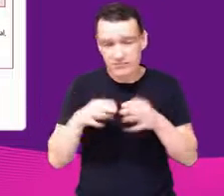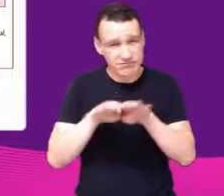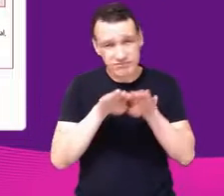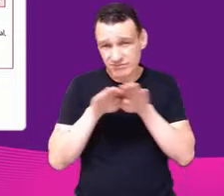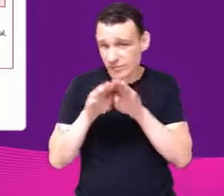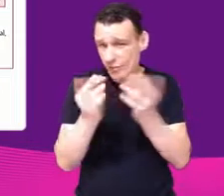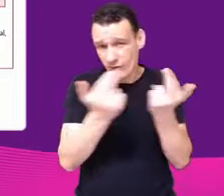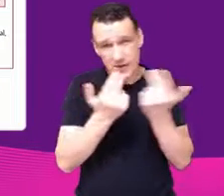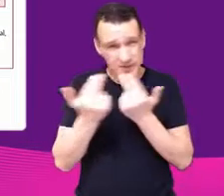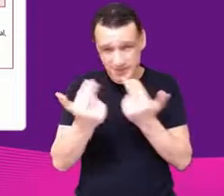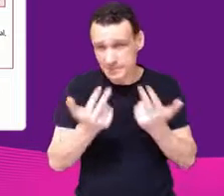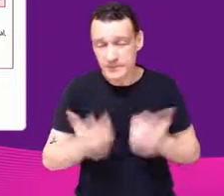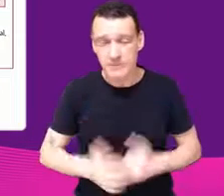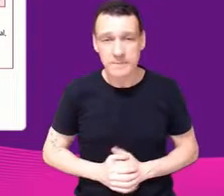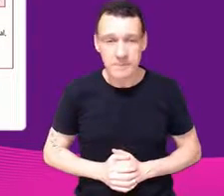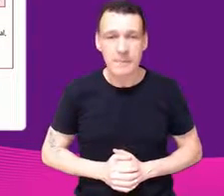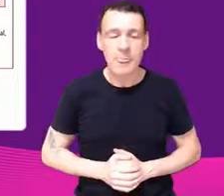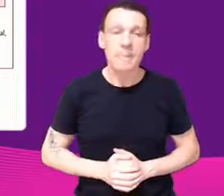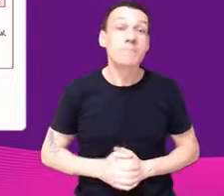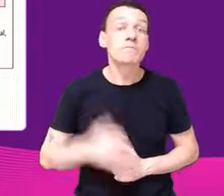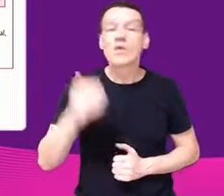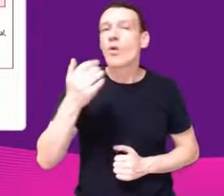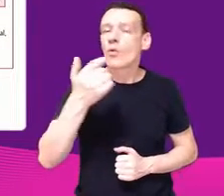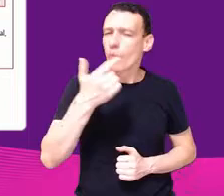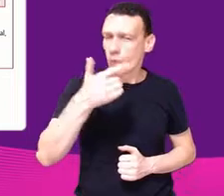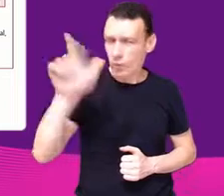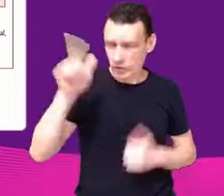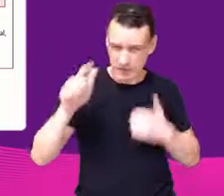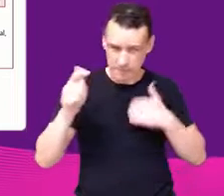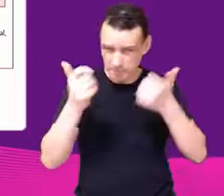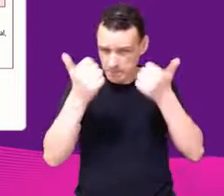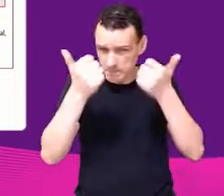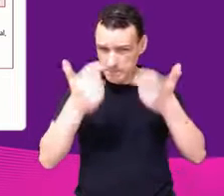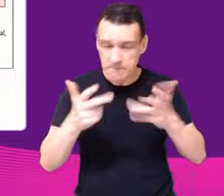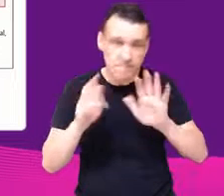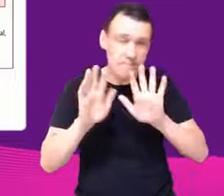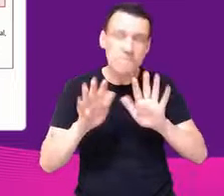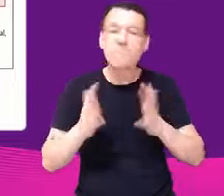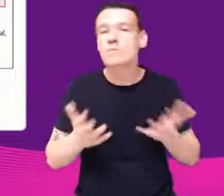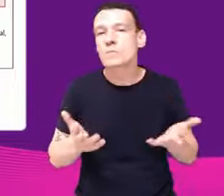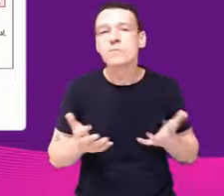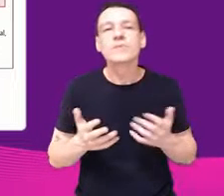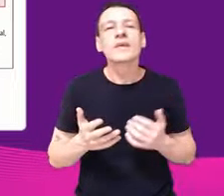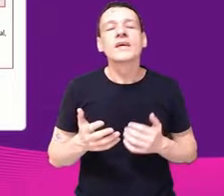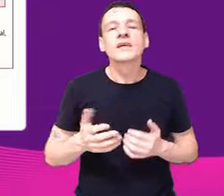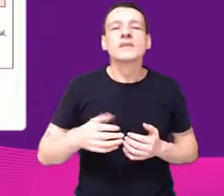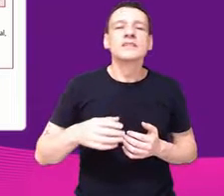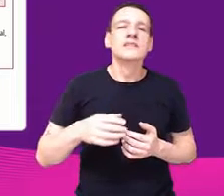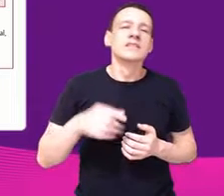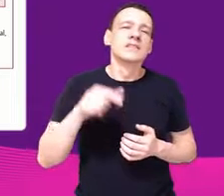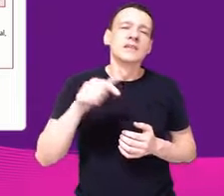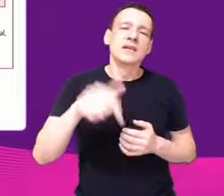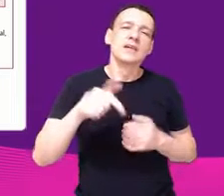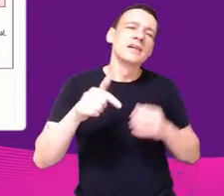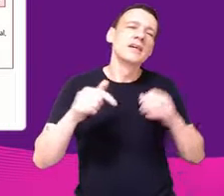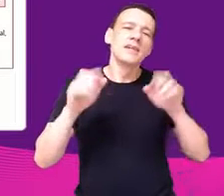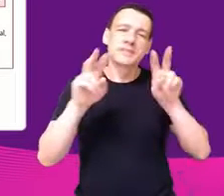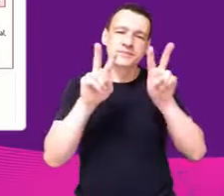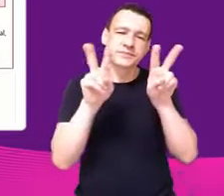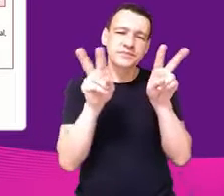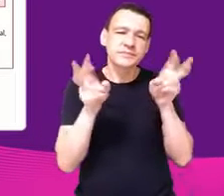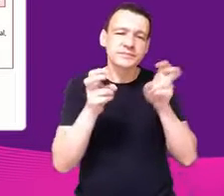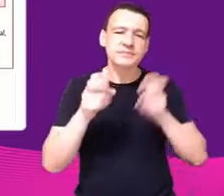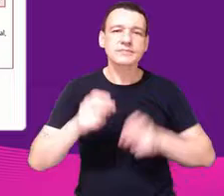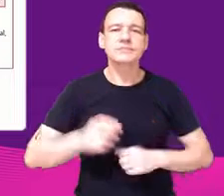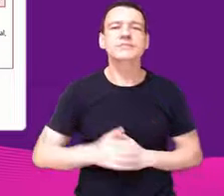Segundo ponto que eu queria trazer aqui, que é uma coisa importante, é um pouco do aspecto, de uma visão longitudinal de como o problema